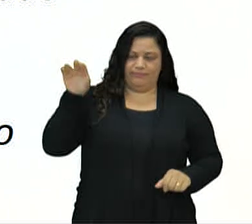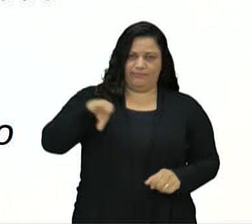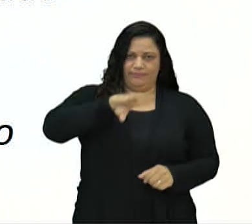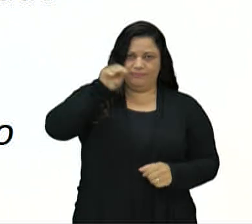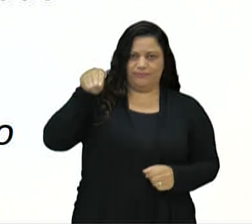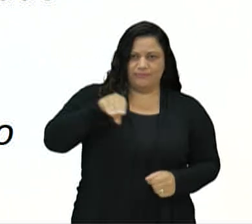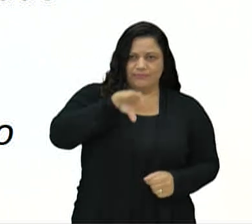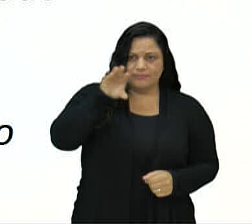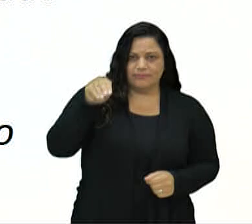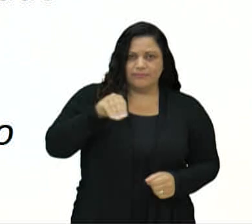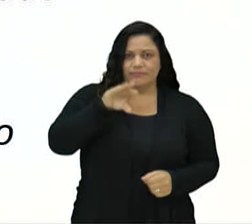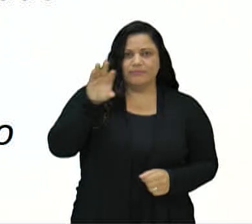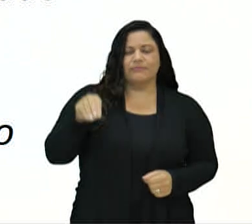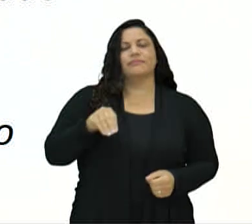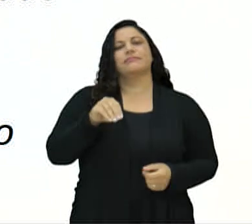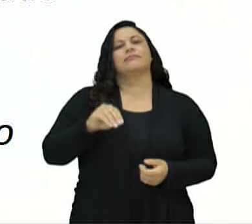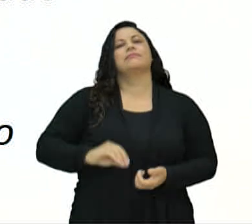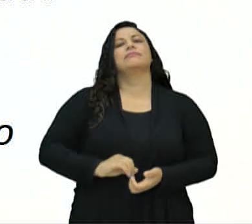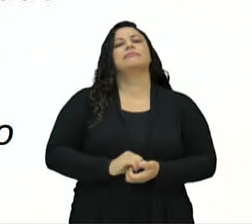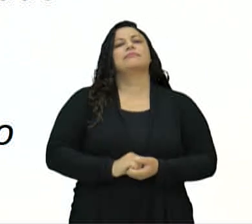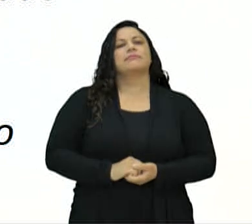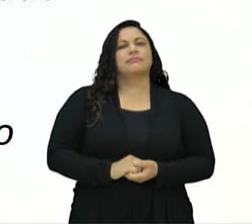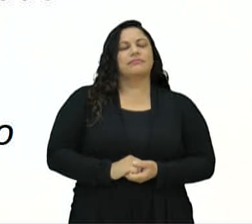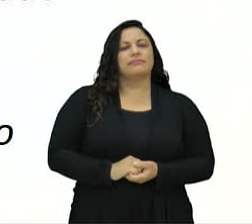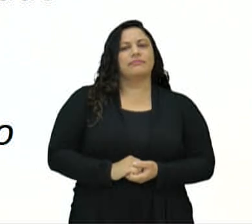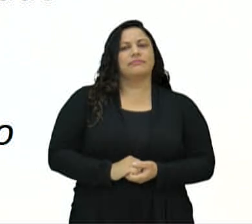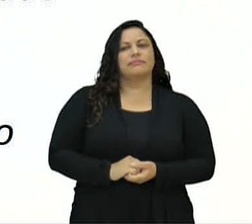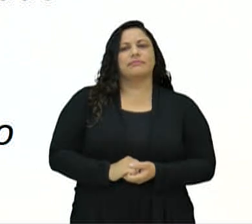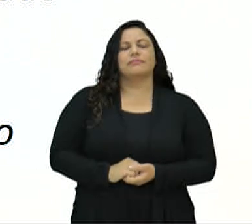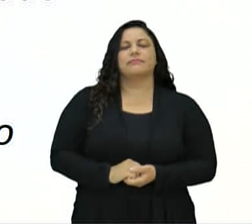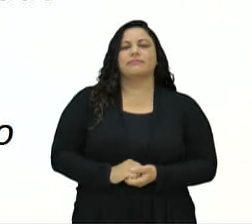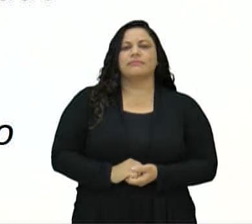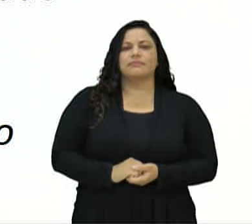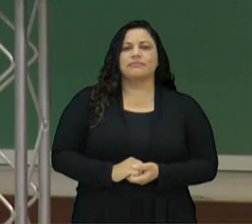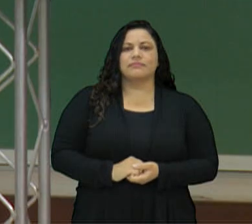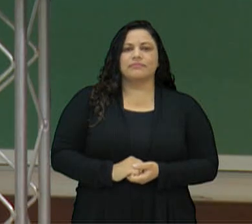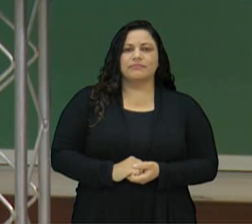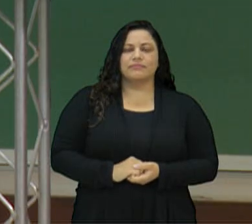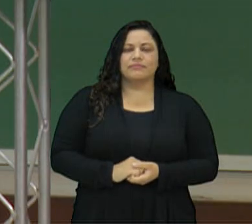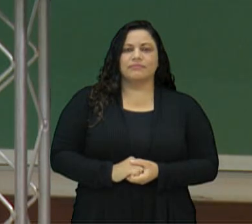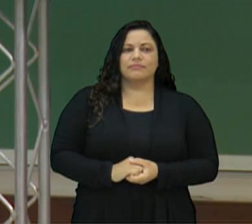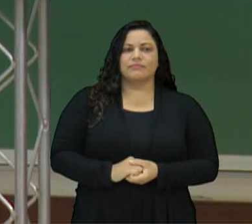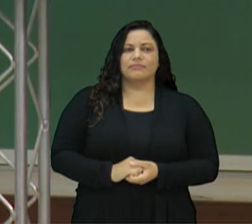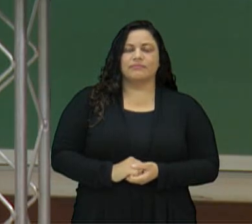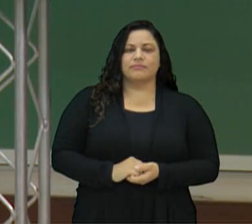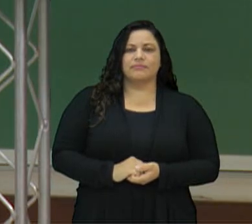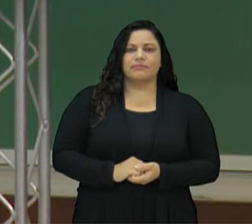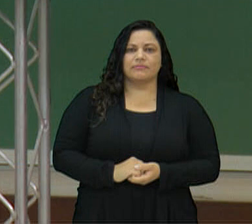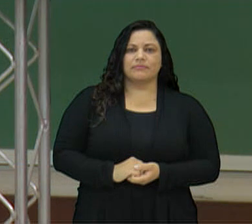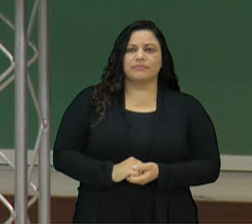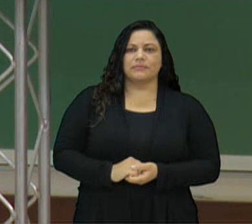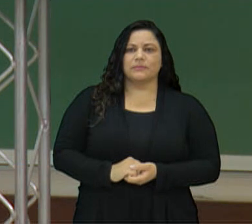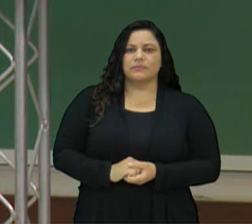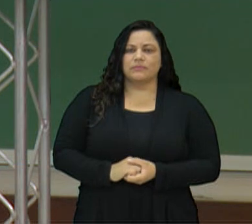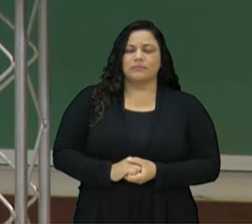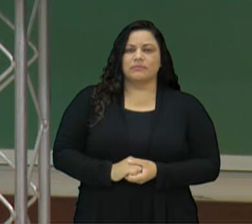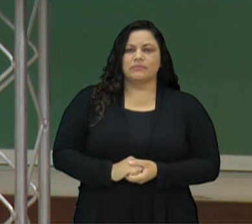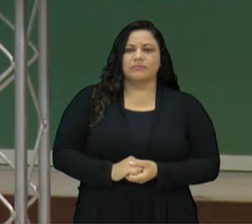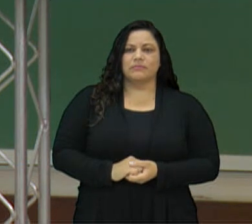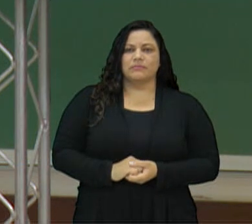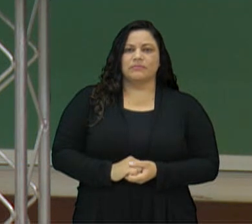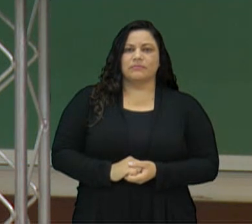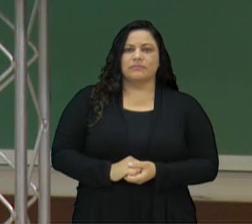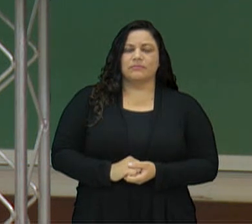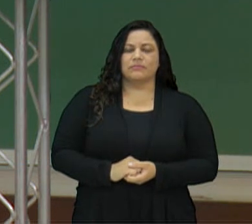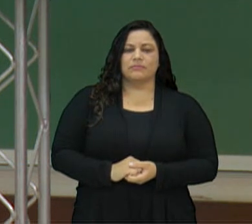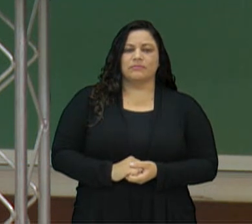academia de ginástica, metro, táxi, universidade, banco, supermercado,